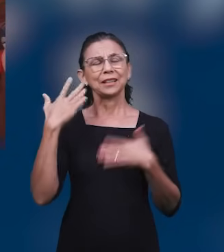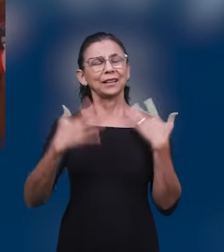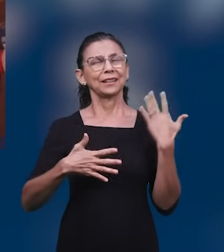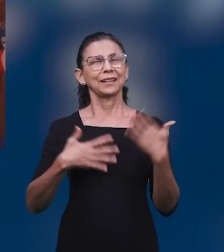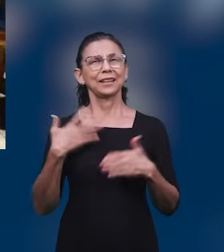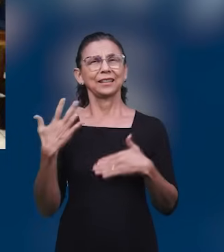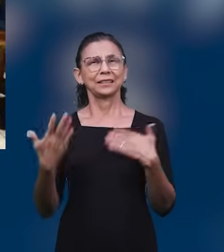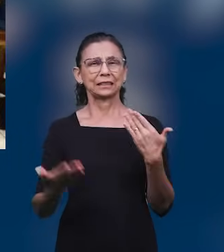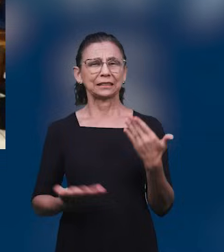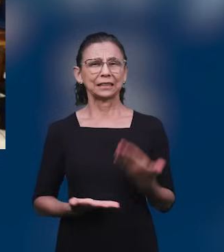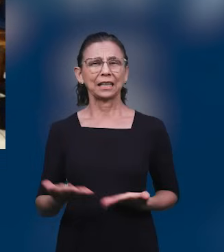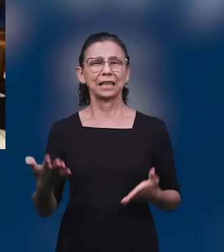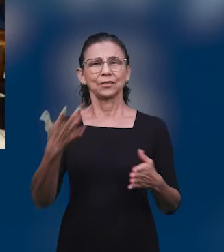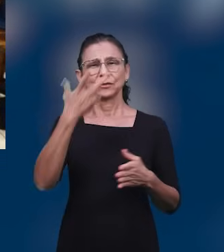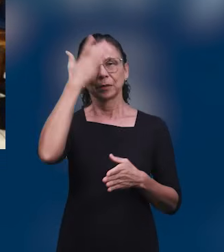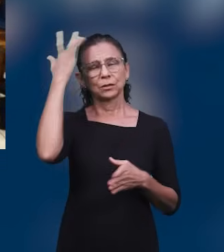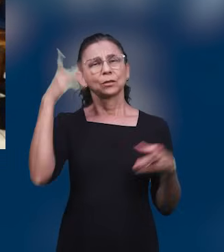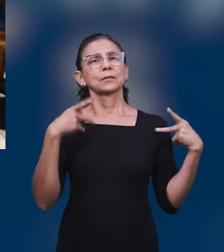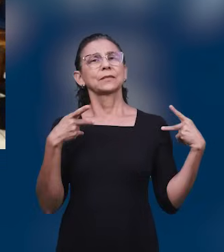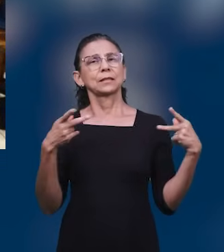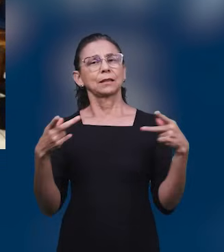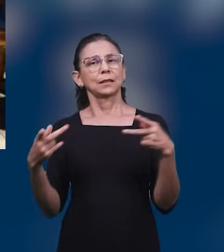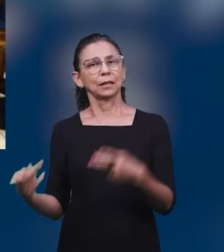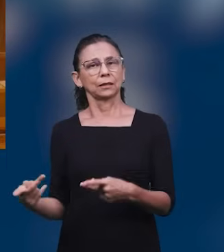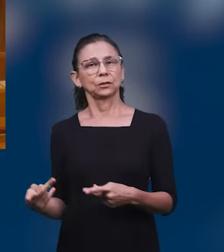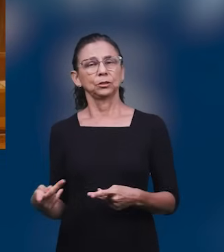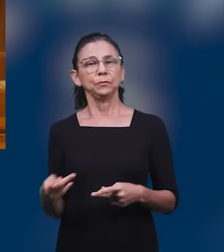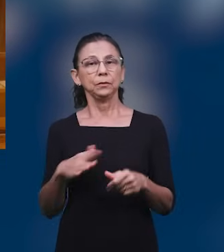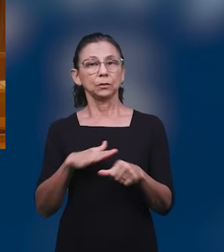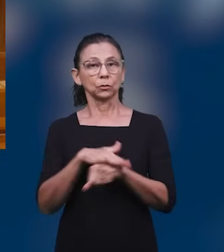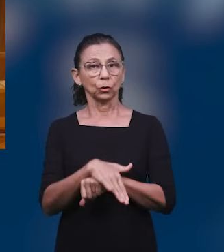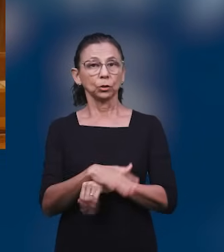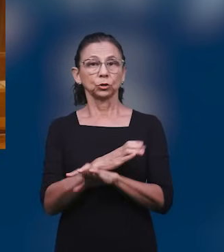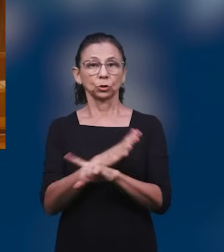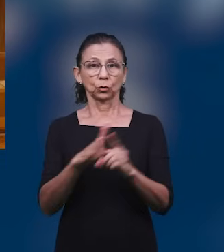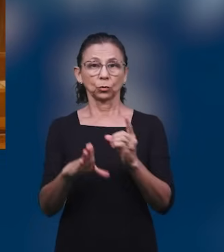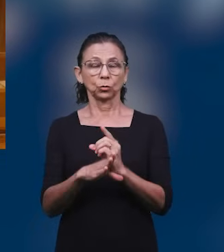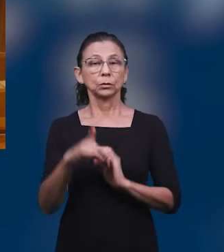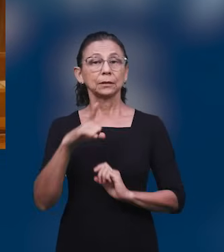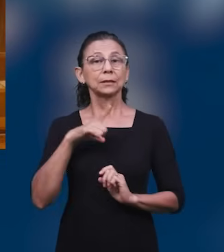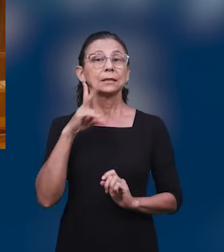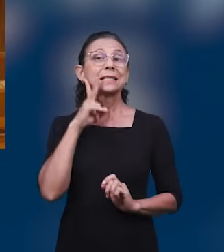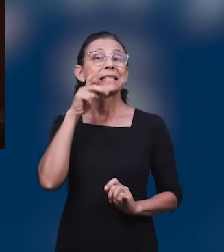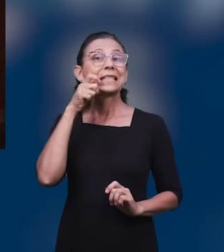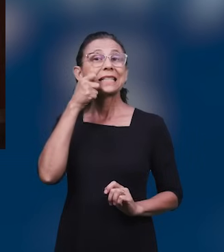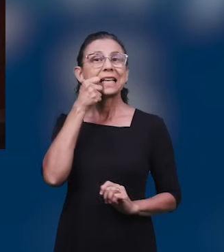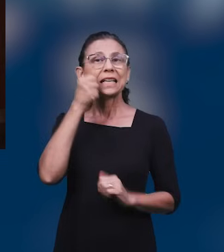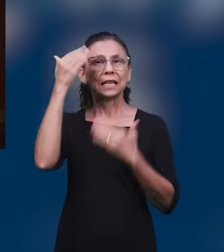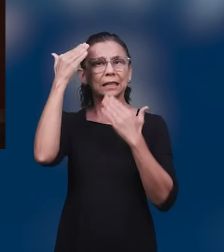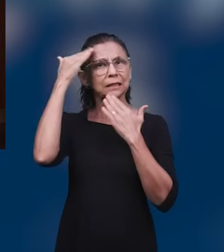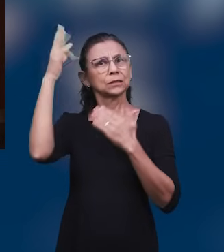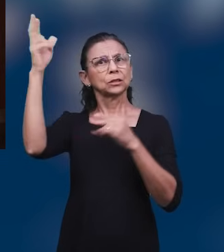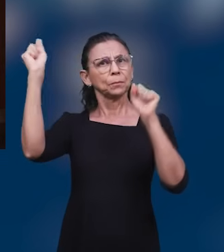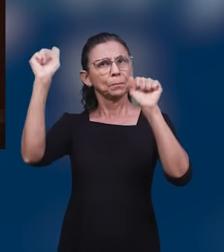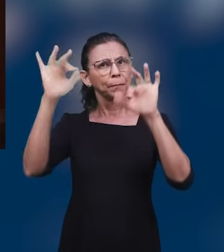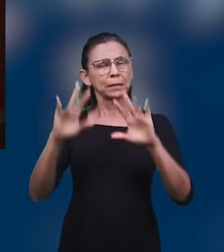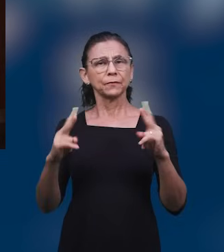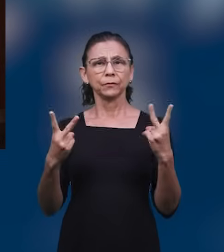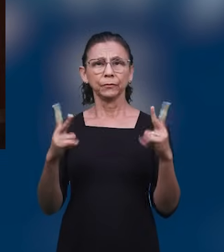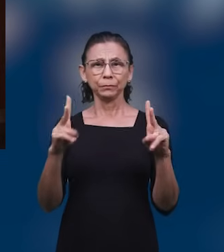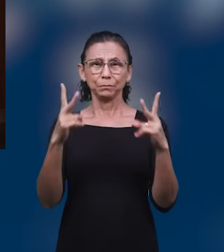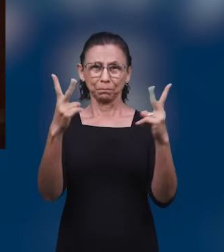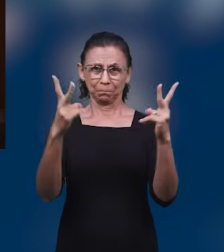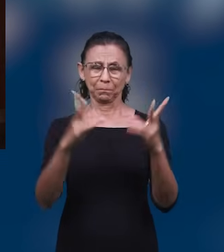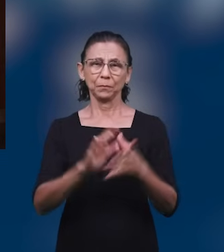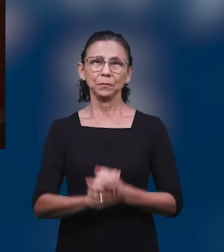e também dos visitantes. E no culto, os irmãos participaram de um culto de ceia, glorificando ao Senhor pelas vitórias alcançadas.